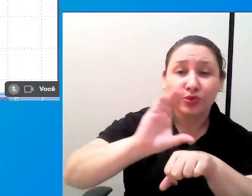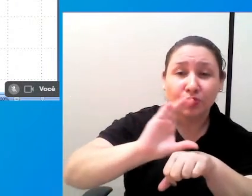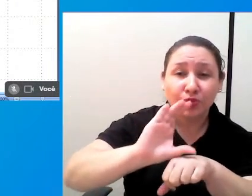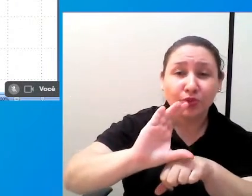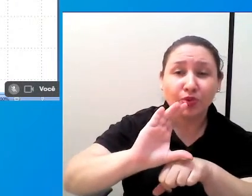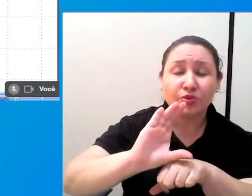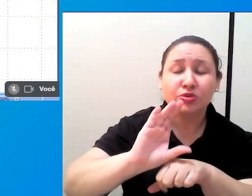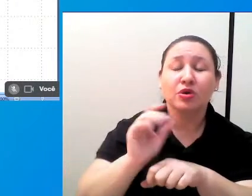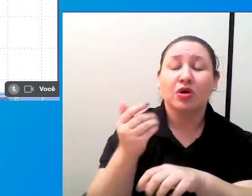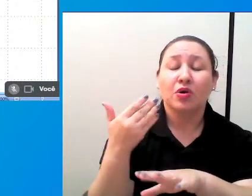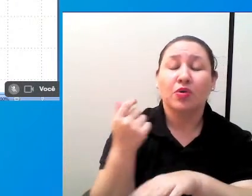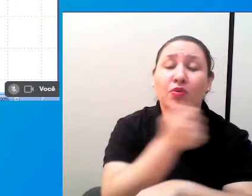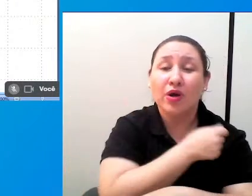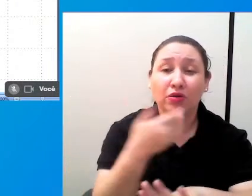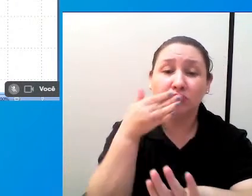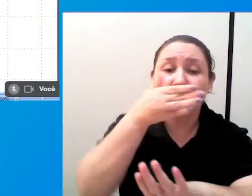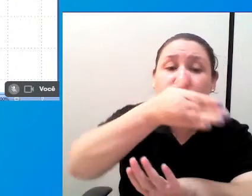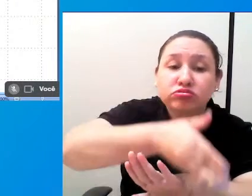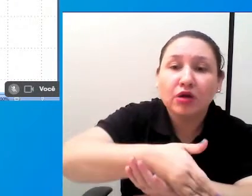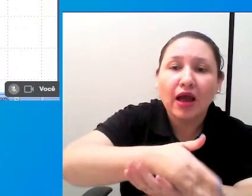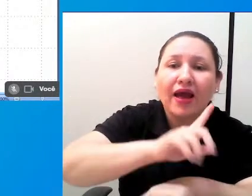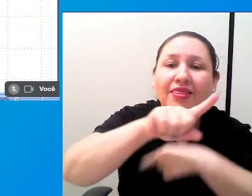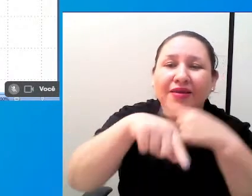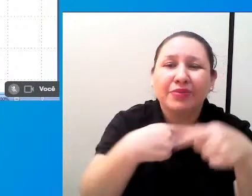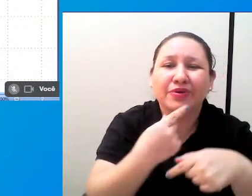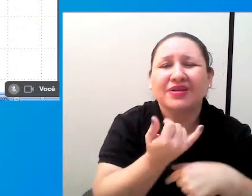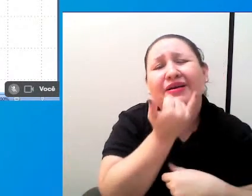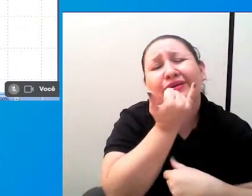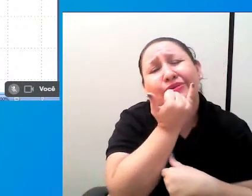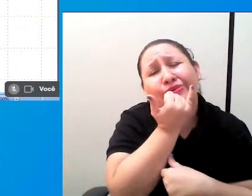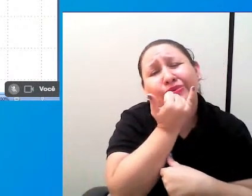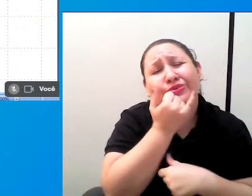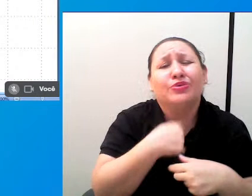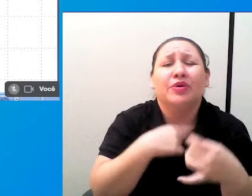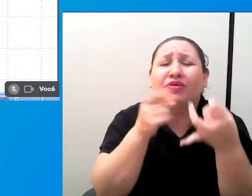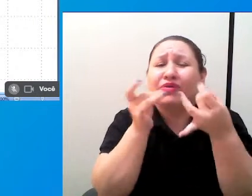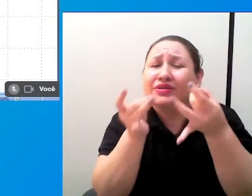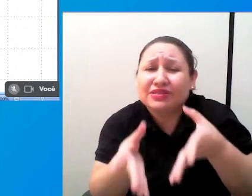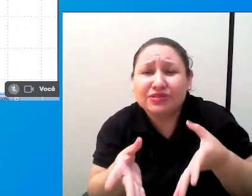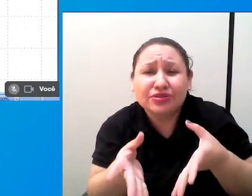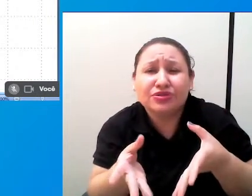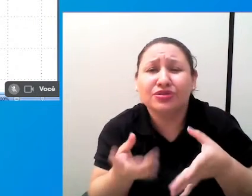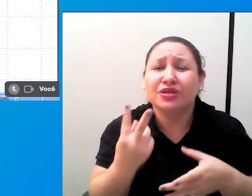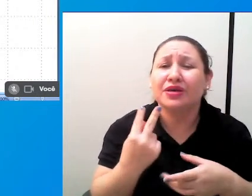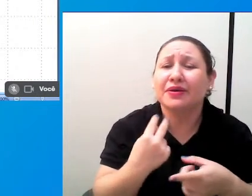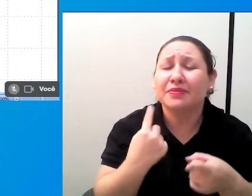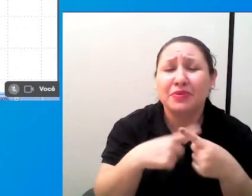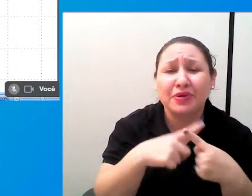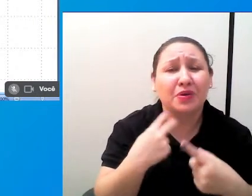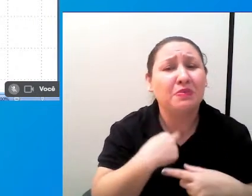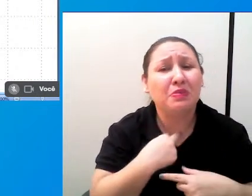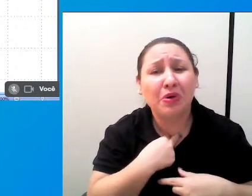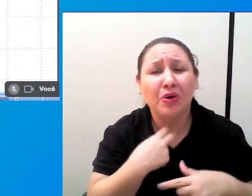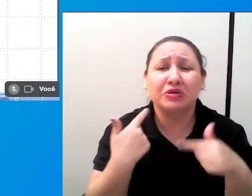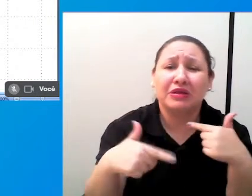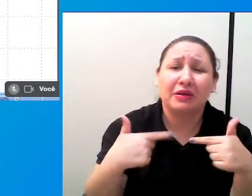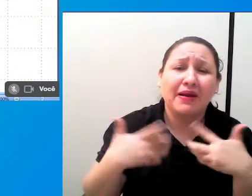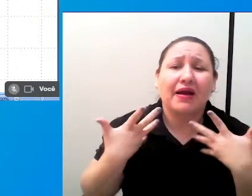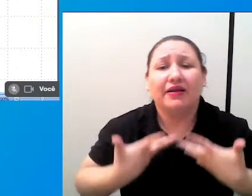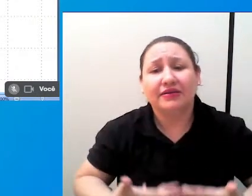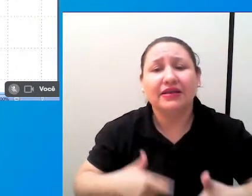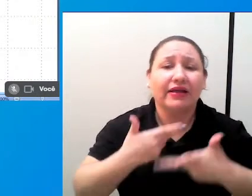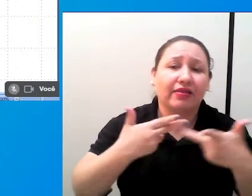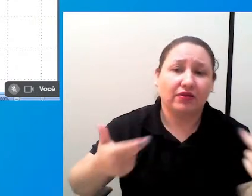atrapalhando o desenvolvimento dos projetos. Às vezes a gente precisa, um projeto que era muito bom acaba sendo abandonado porque não sobrou ninguém para desenvolver esse